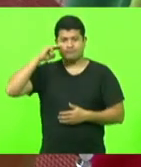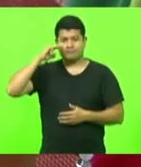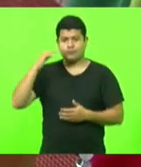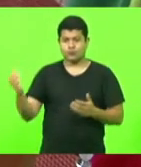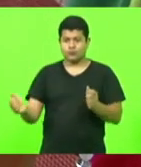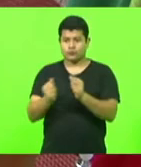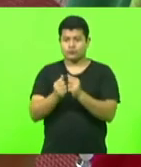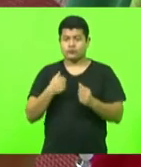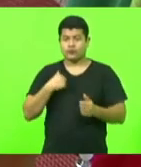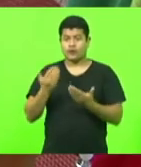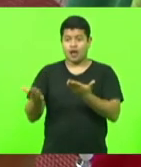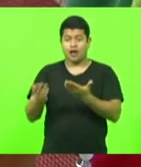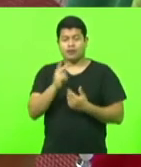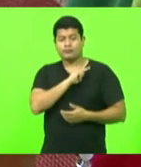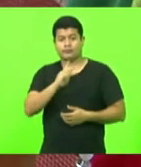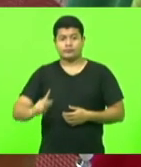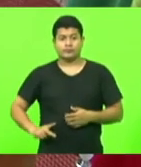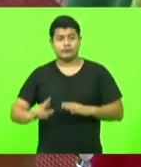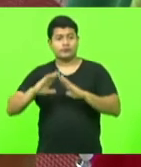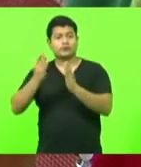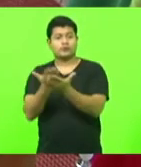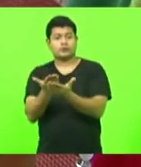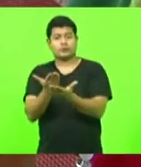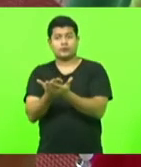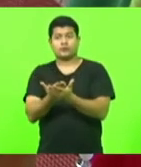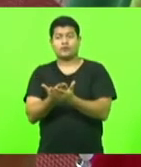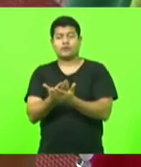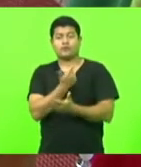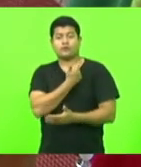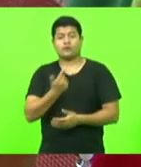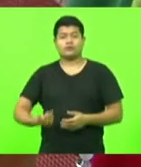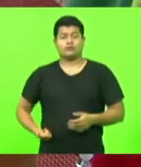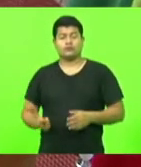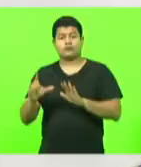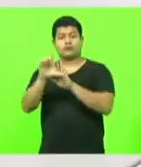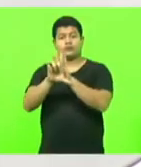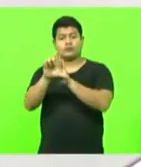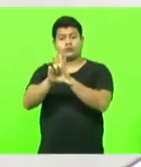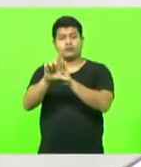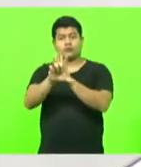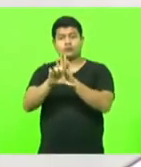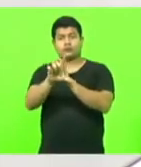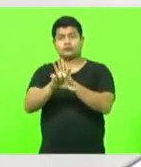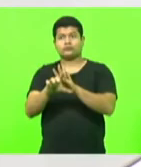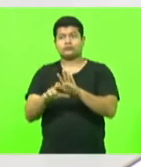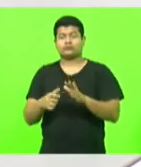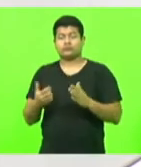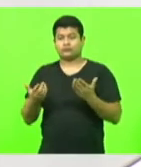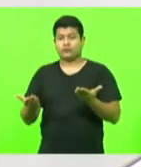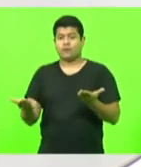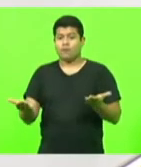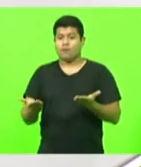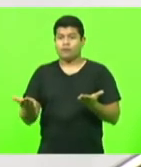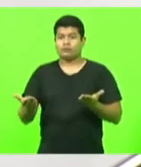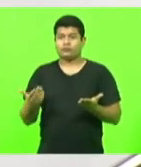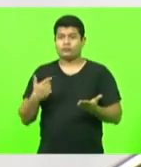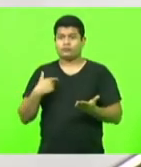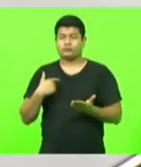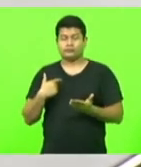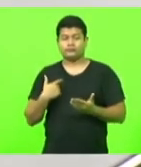presidente da Escola de Governo do Legislativo, inclusive que gentilmente aqui me